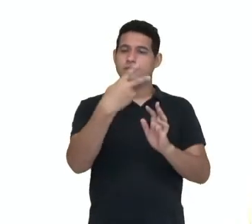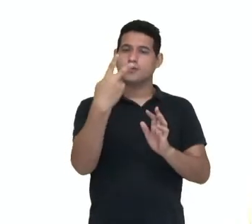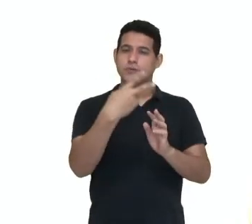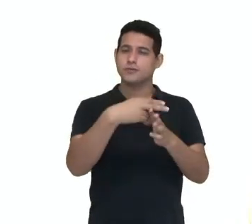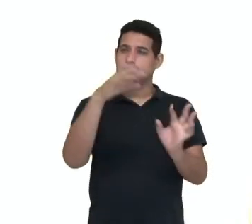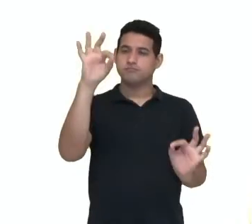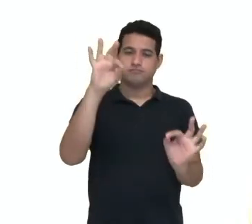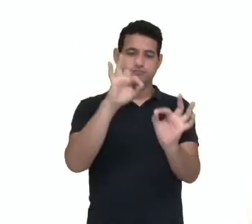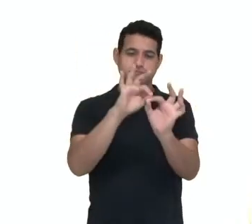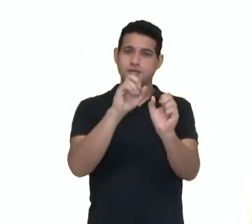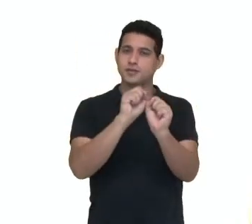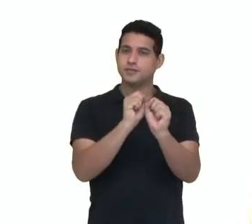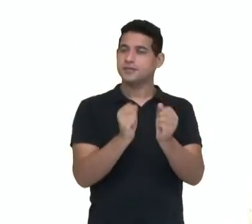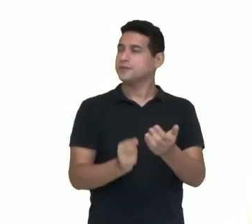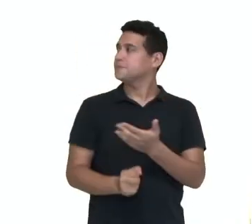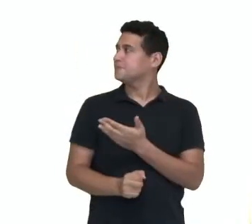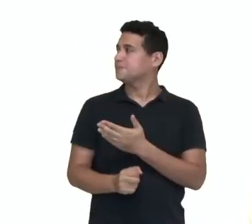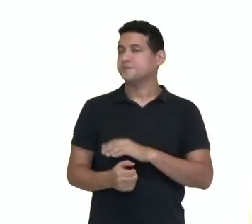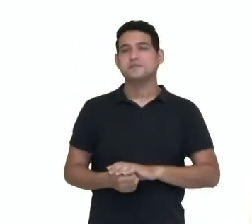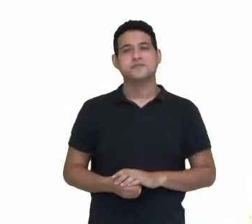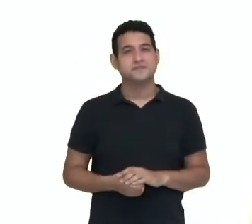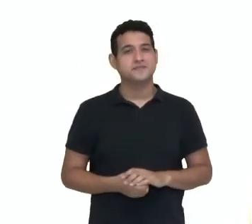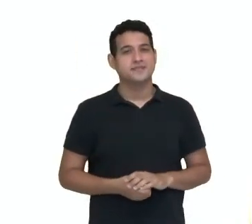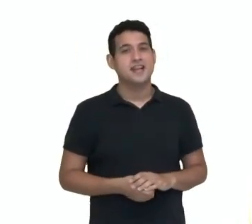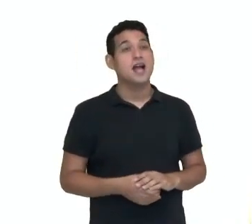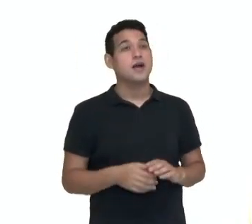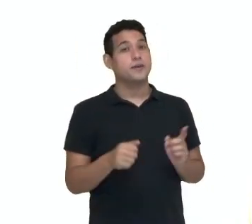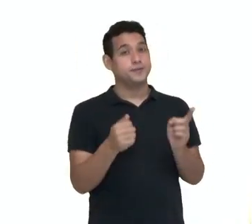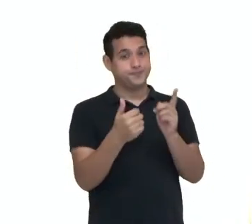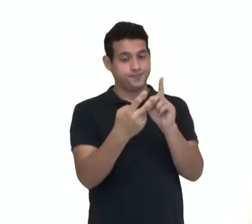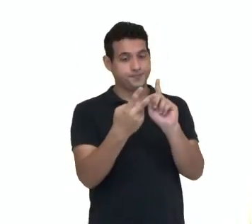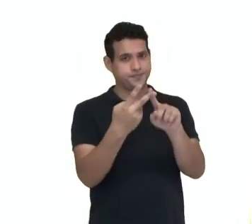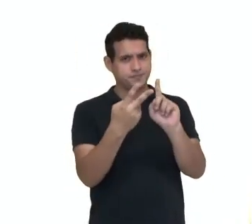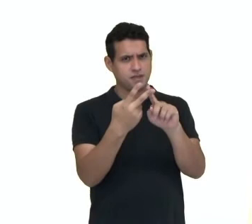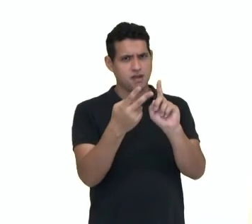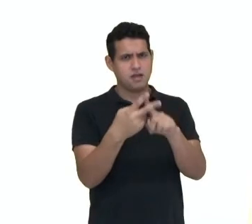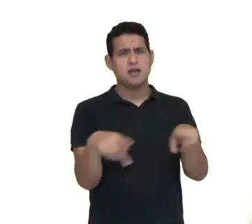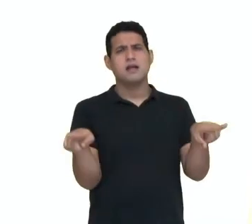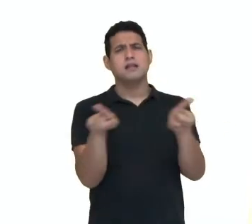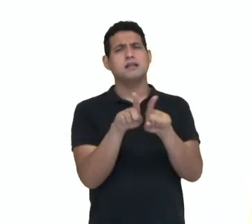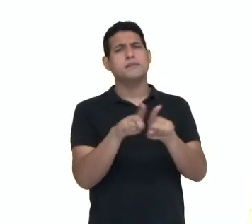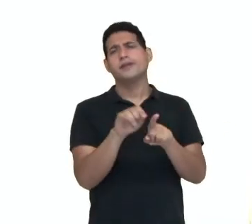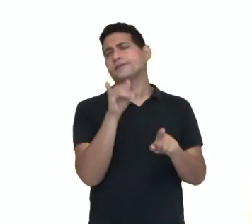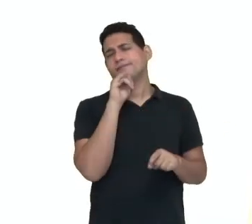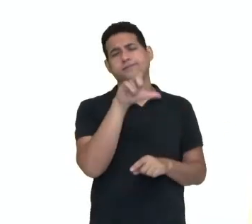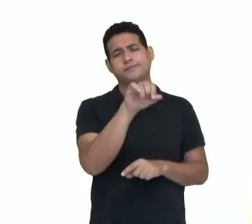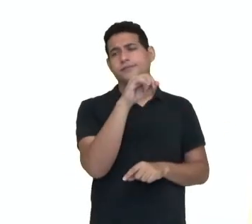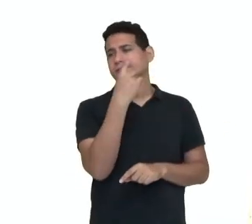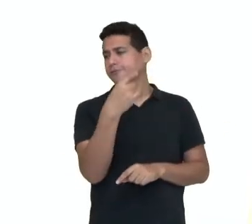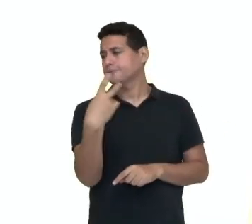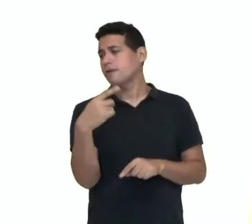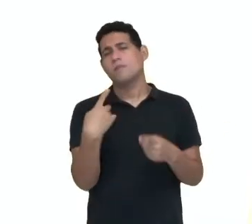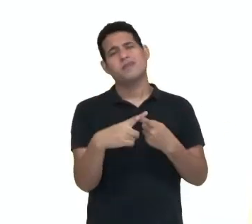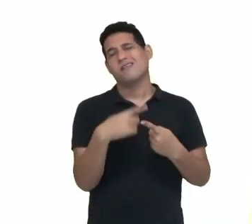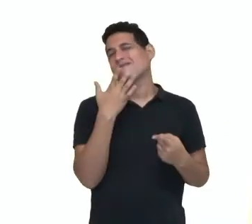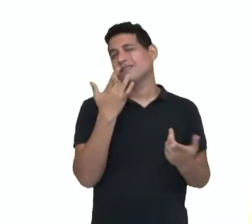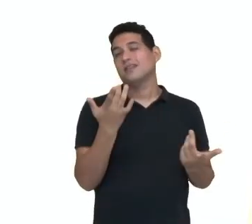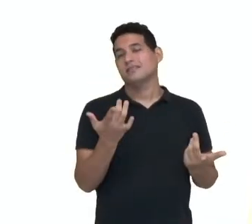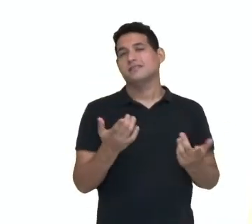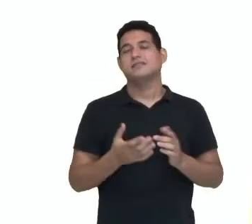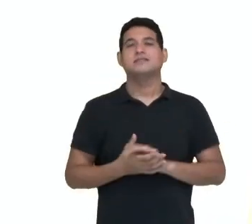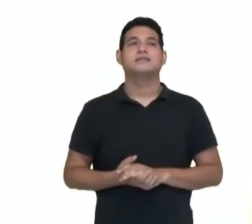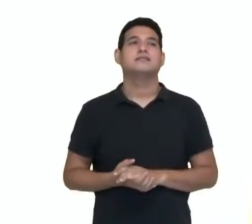ordenado desta função. Vamos lá para outra. Também vou chutar 1 e 2, que é o mais fácil que tem, tá